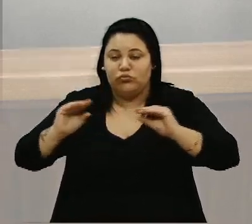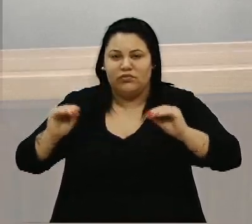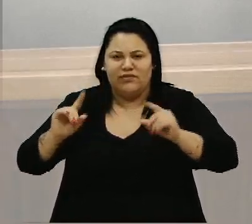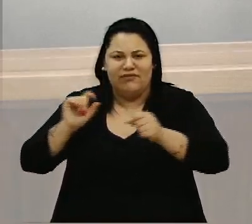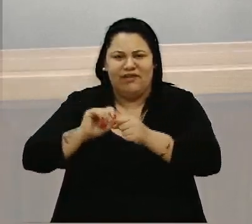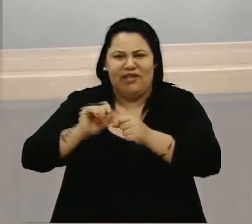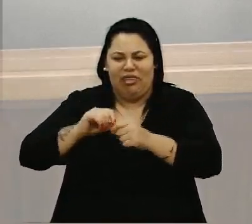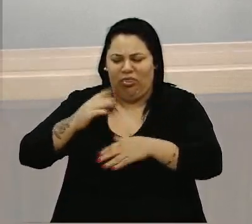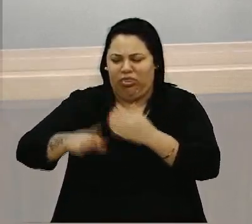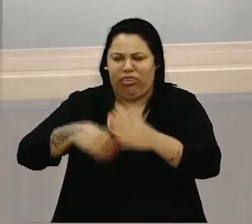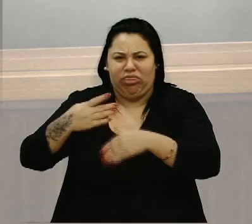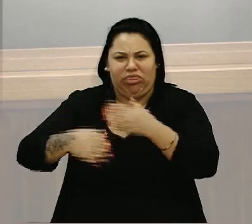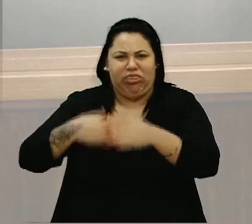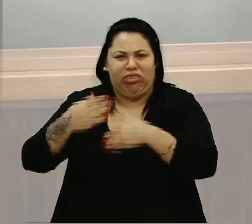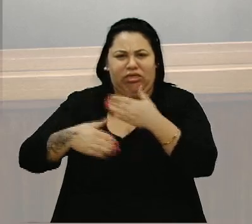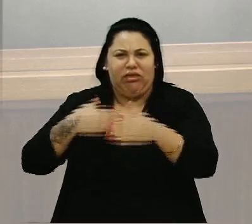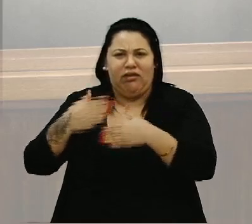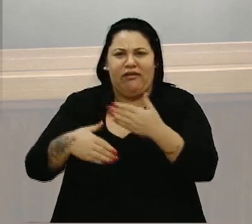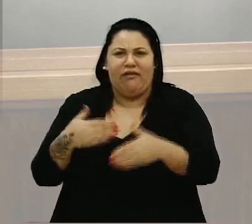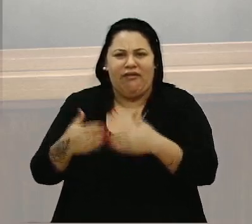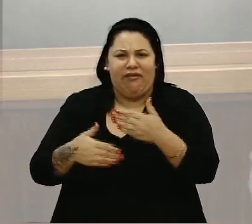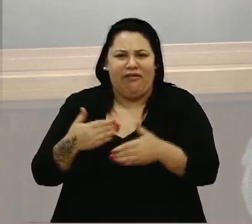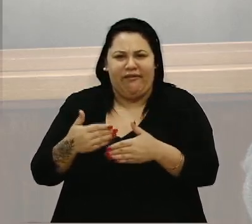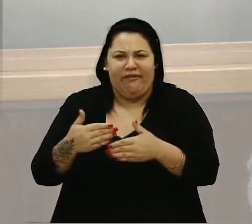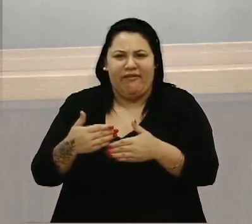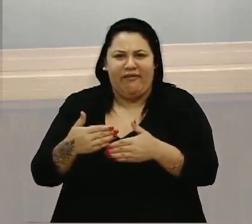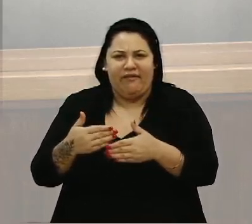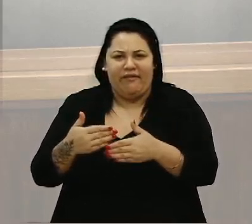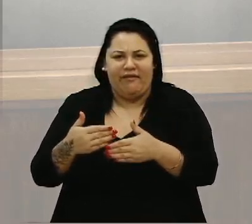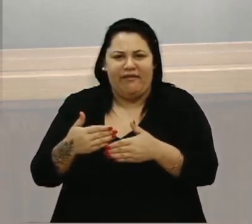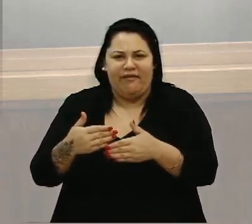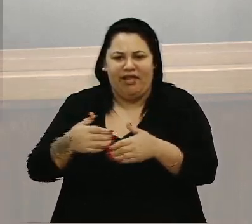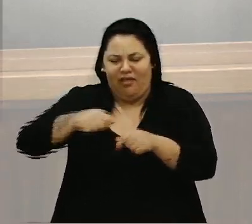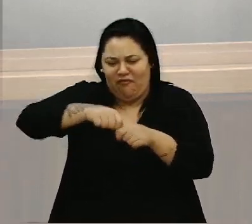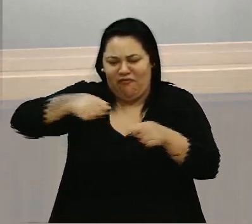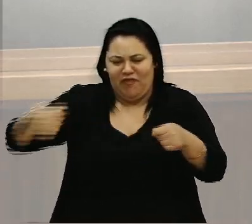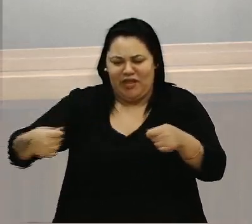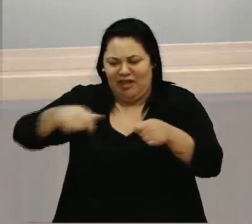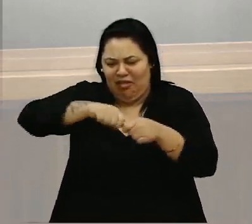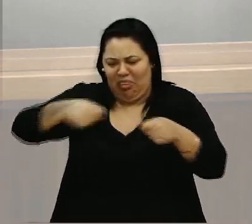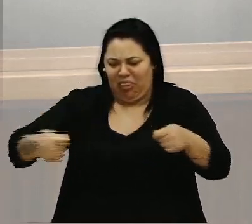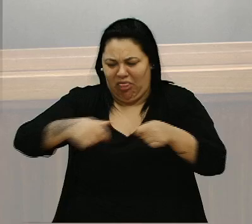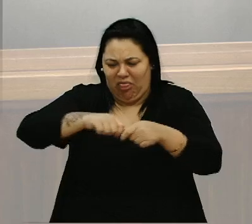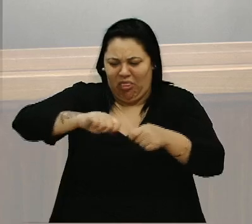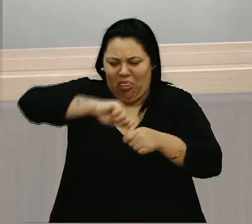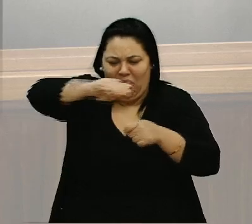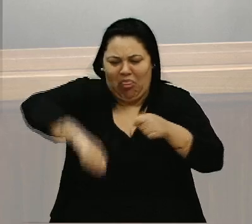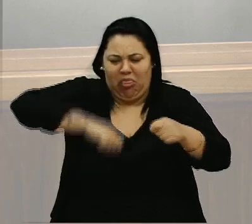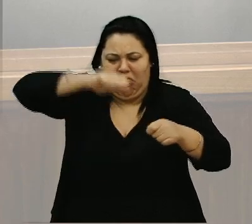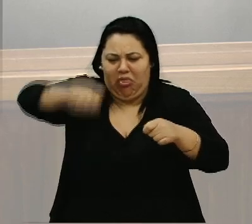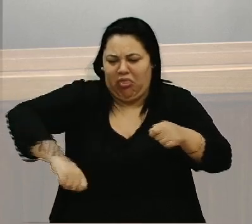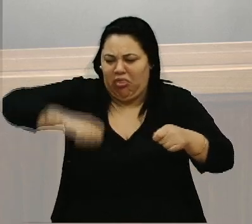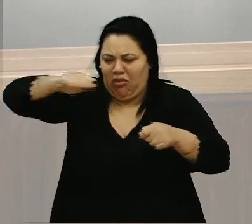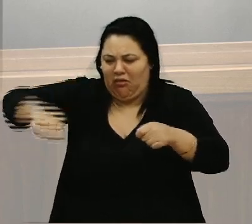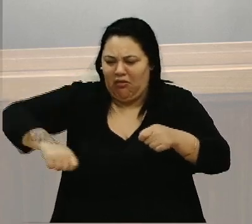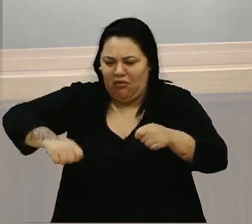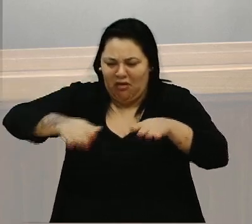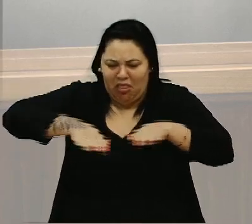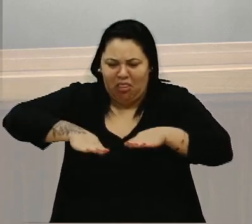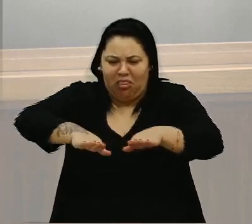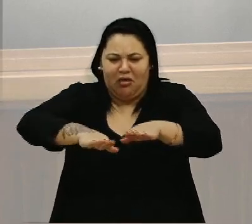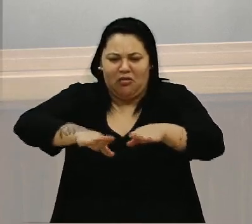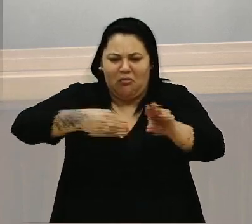coberta, enrolado em fita e colocado dentro de um plástico. Esse é o travesseiro dos pacientes.